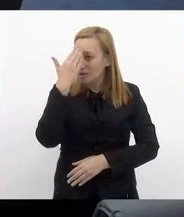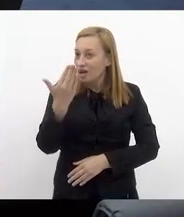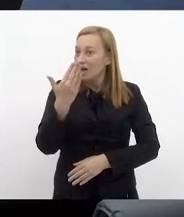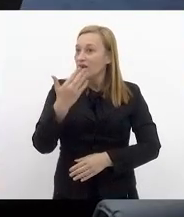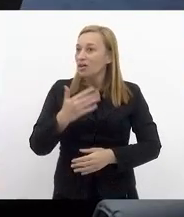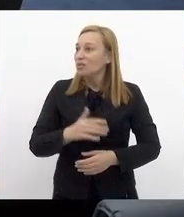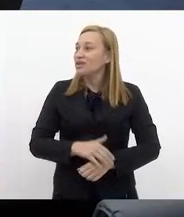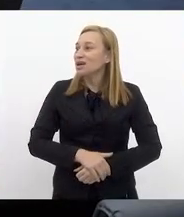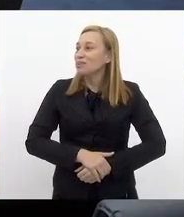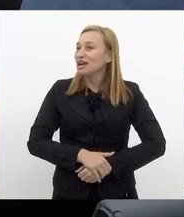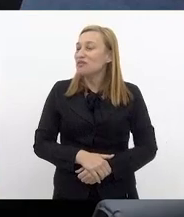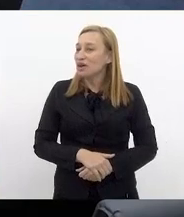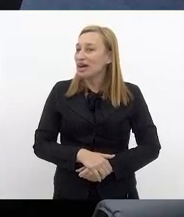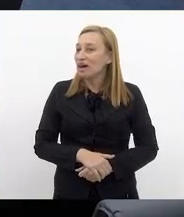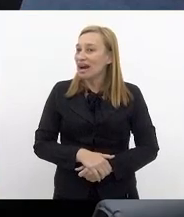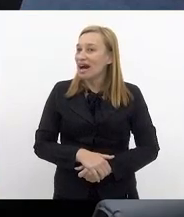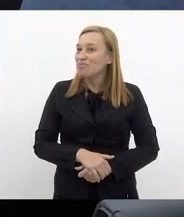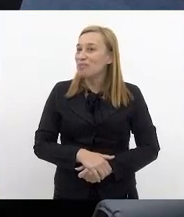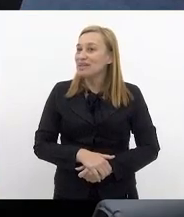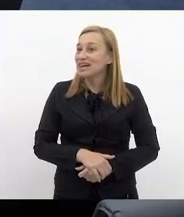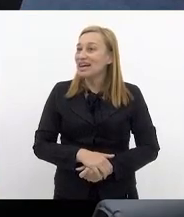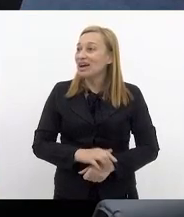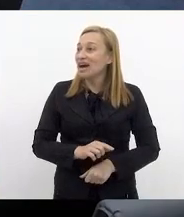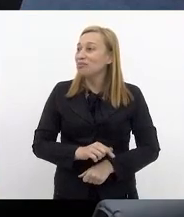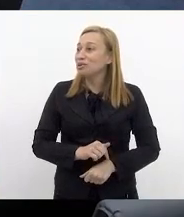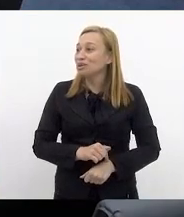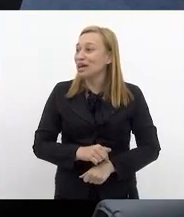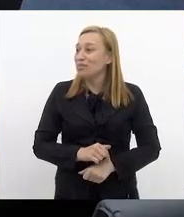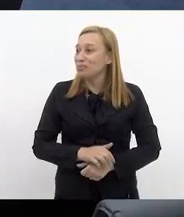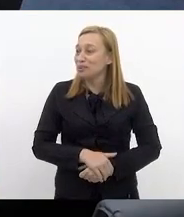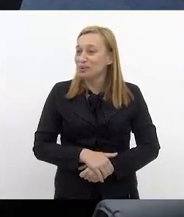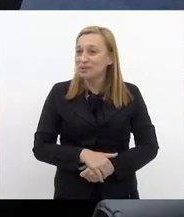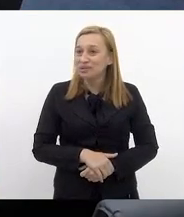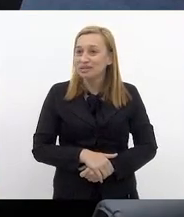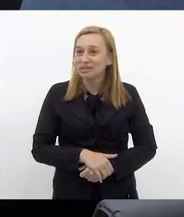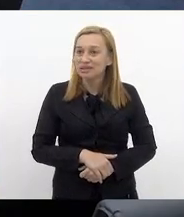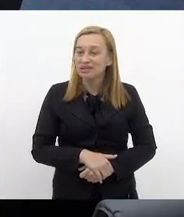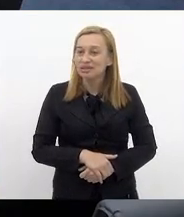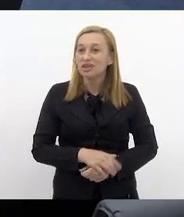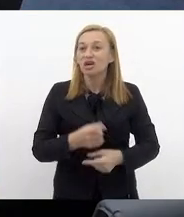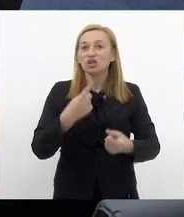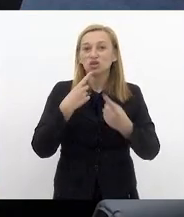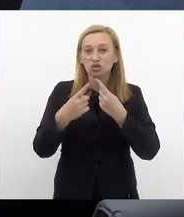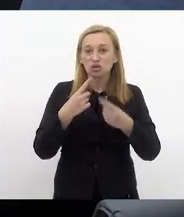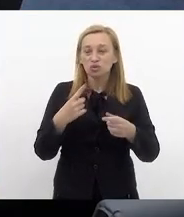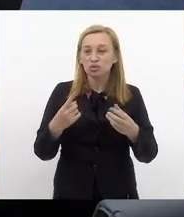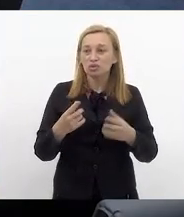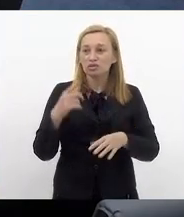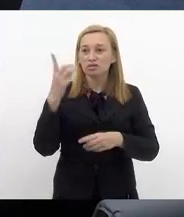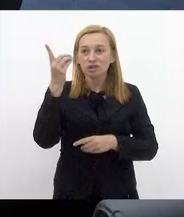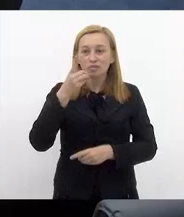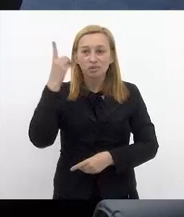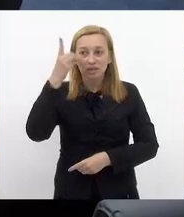Obrigado, deputado. Eu pediria brigada, é porque esse som atrapalha o discurso dos deputados.